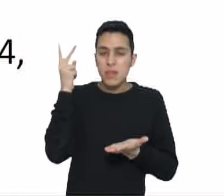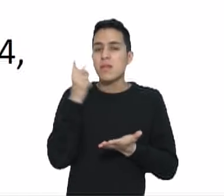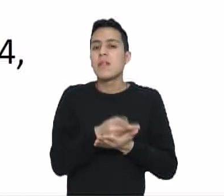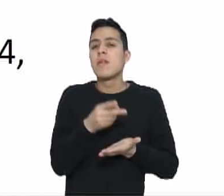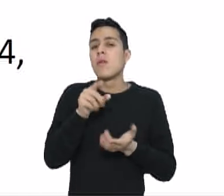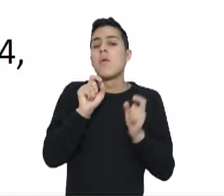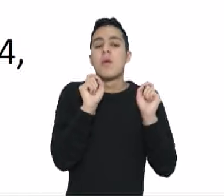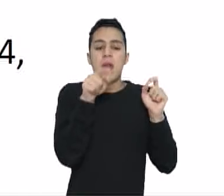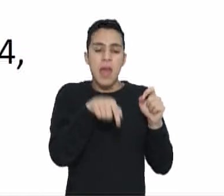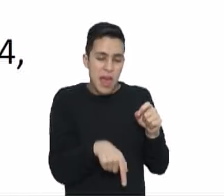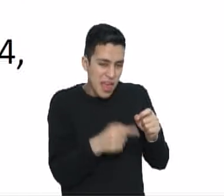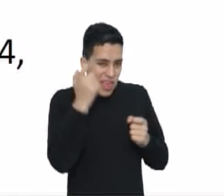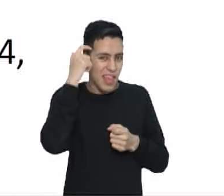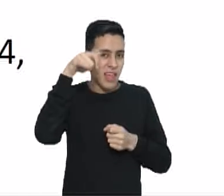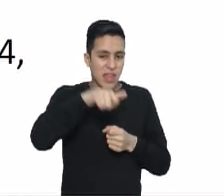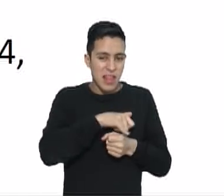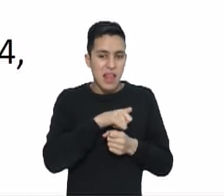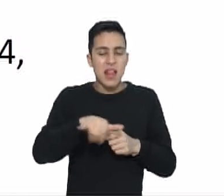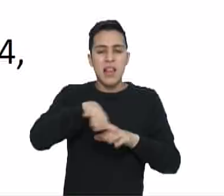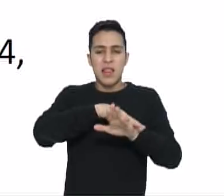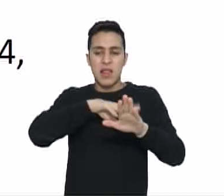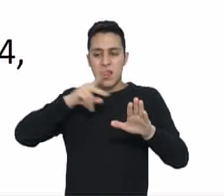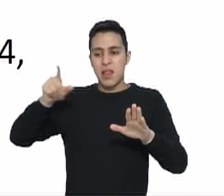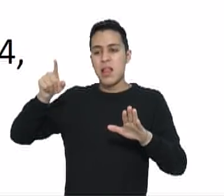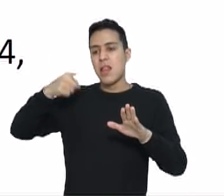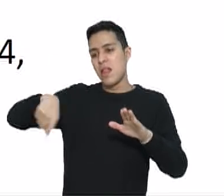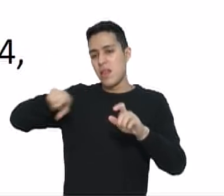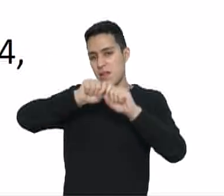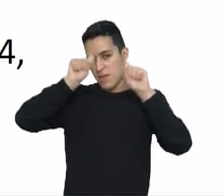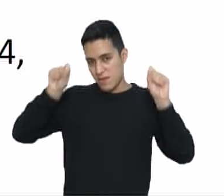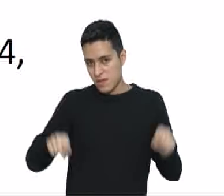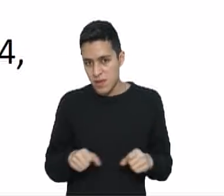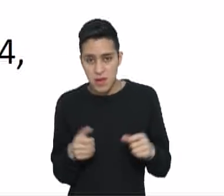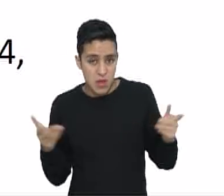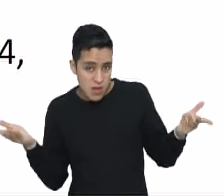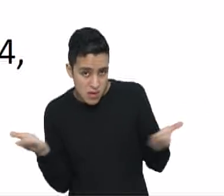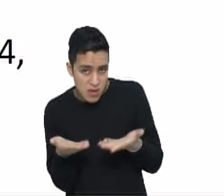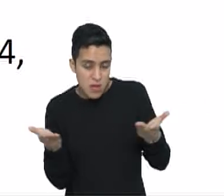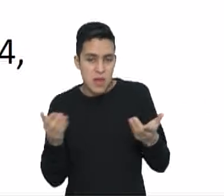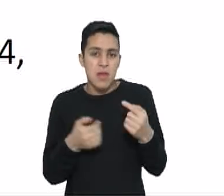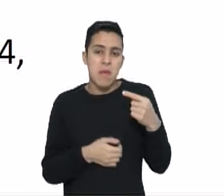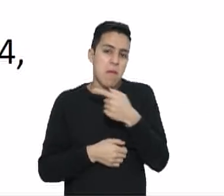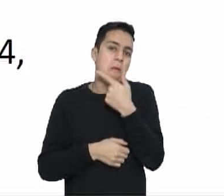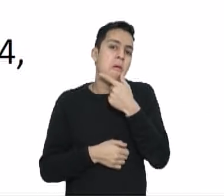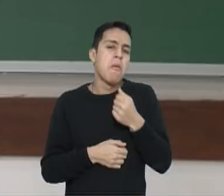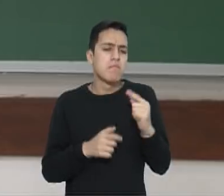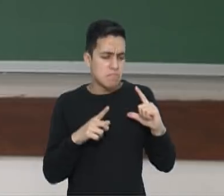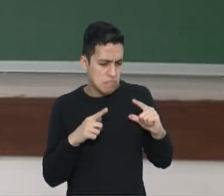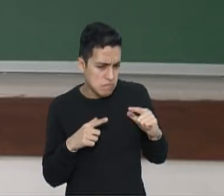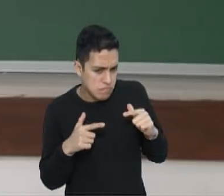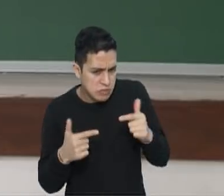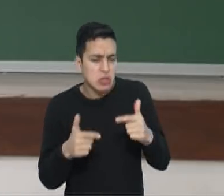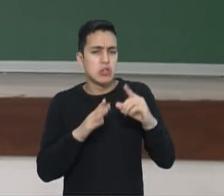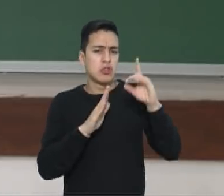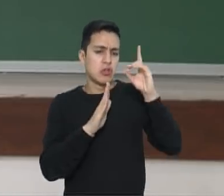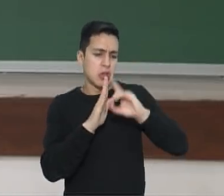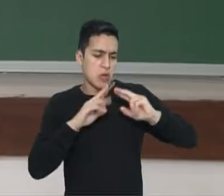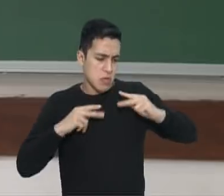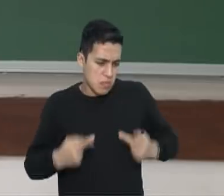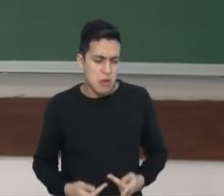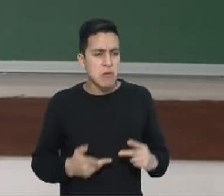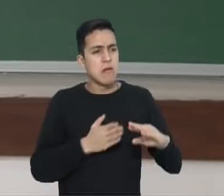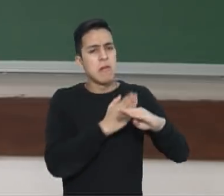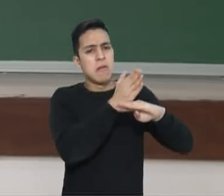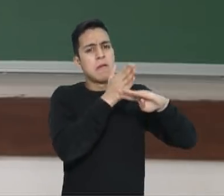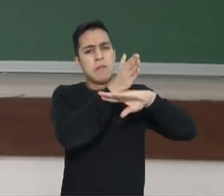utilizado como ferramenta ideológica do sistema. Hoje, o Kasparov é aí um ativista dos direitos humanos e passa aí pelo